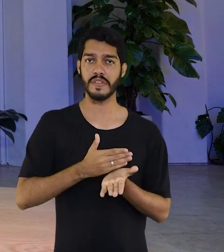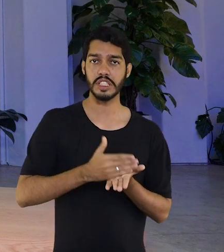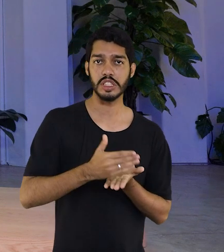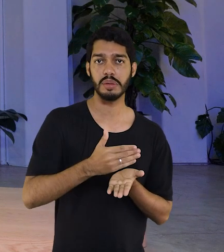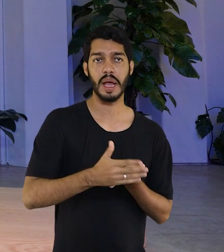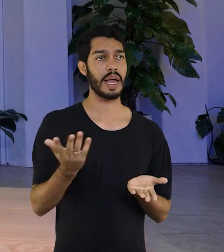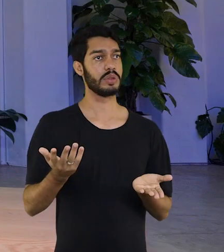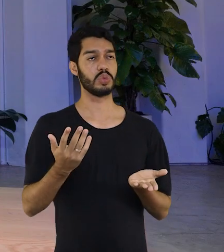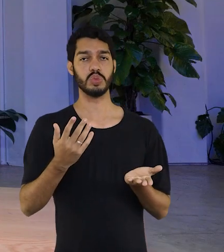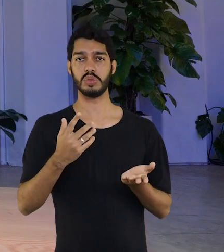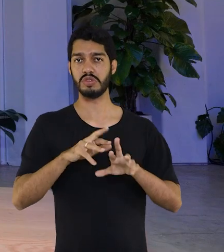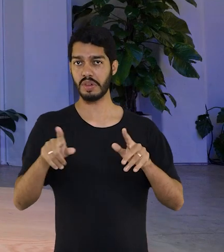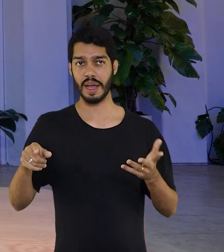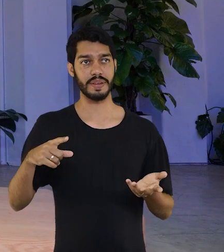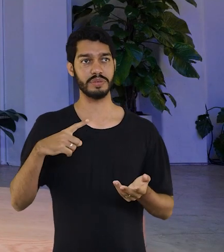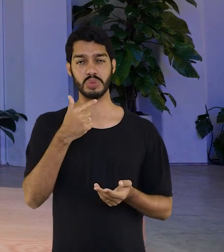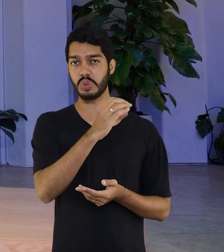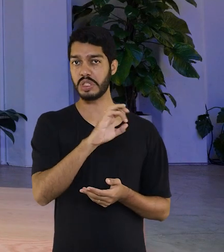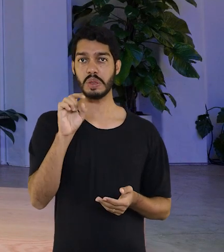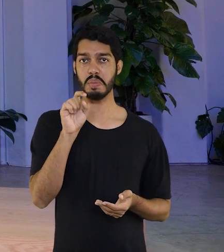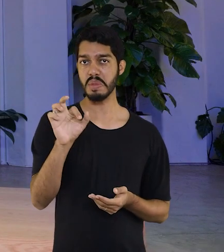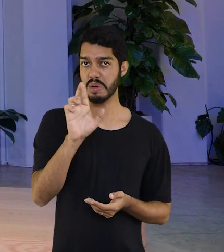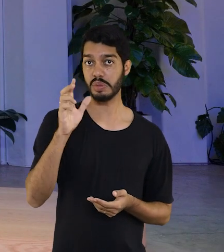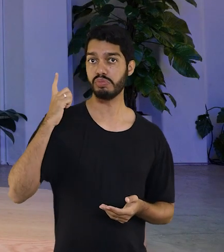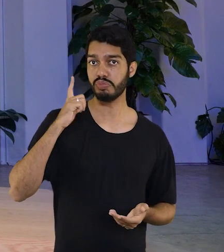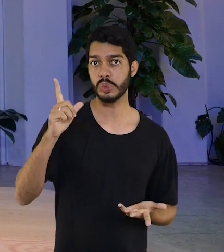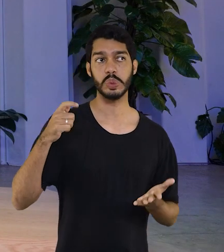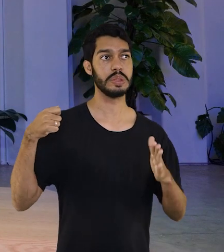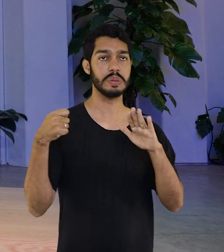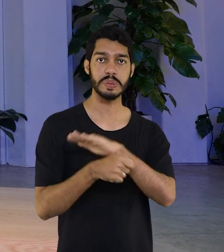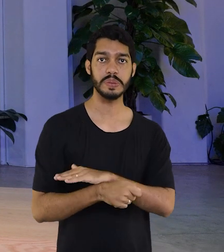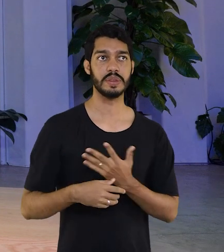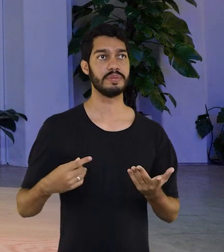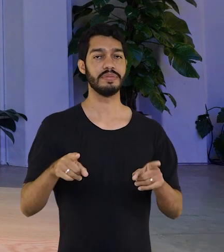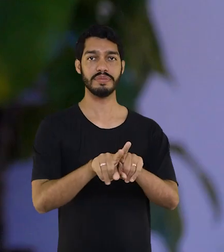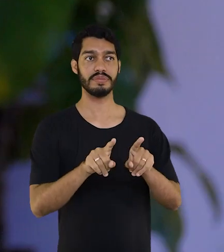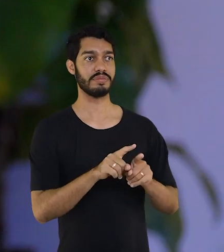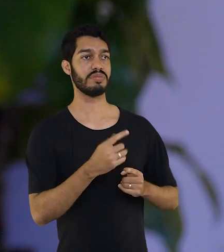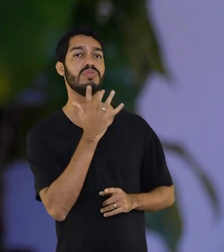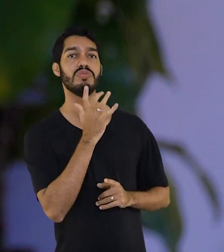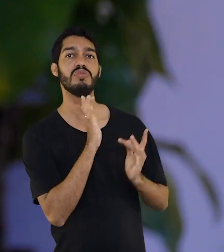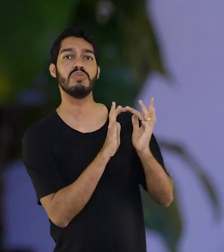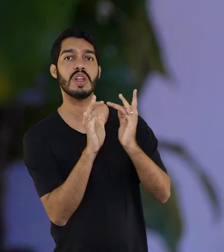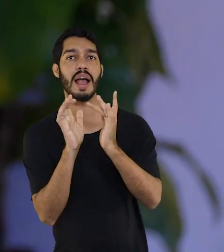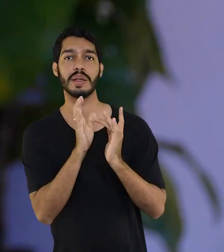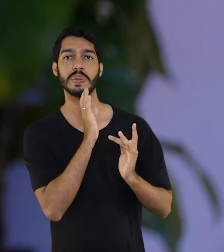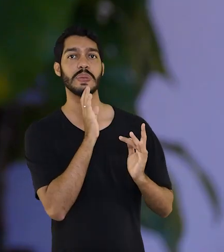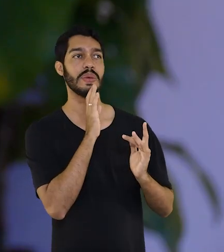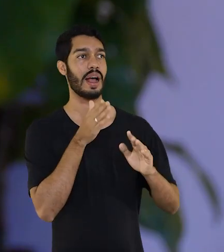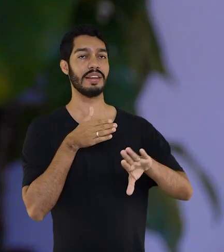com financiamento sem qualquer tipo de contrapartida, em até R$200 mil, infraestrutura, ecossistema,